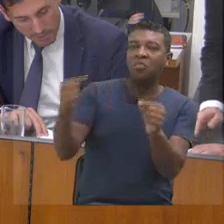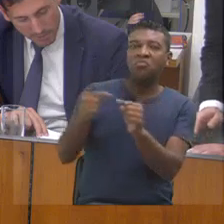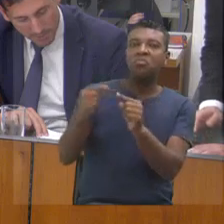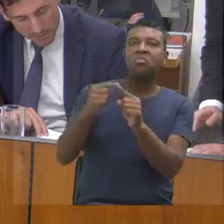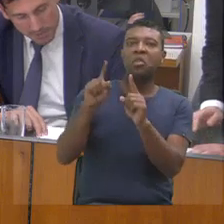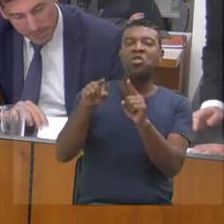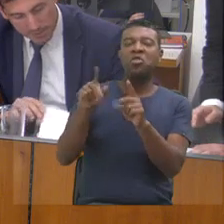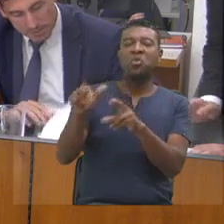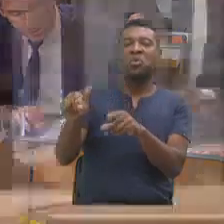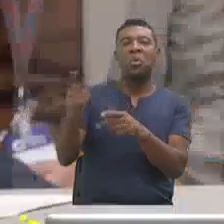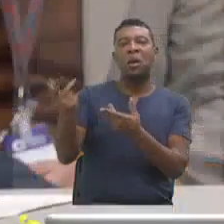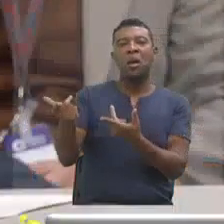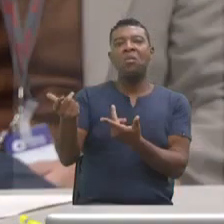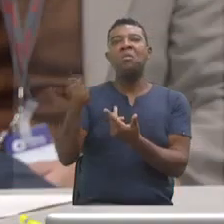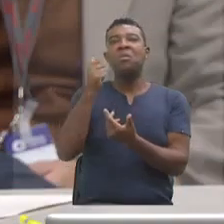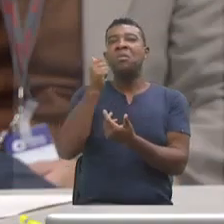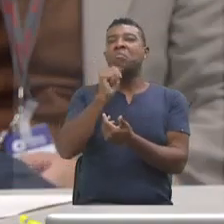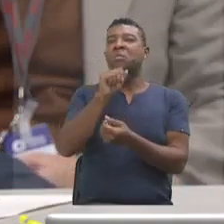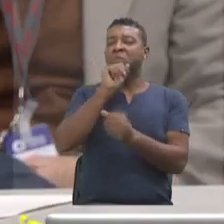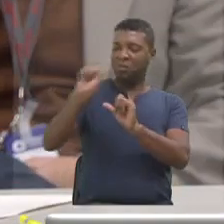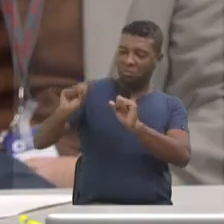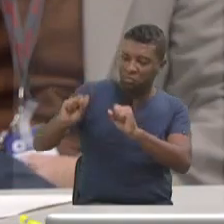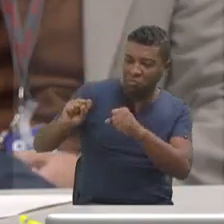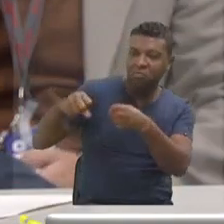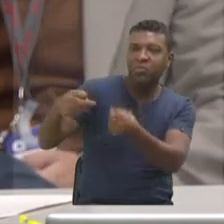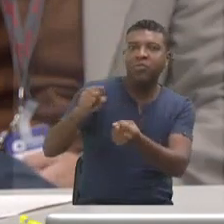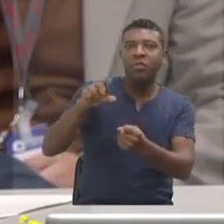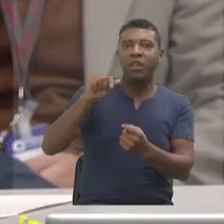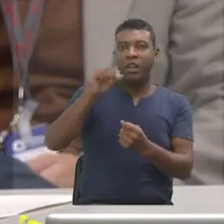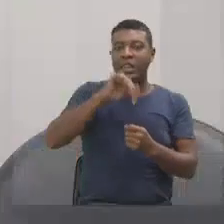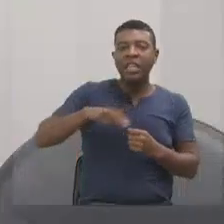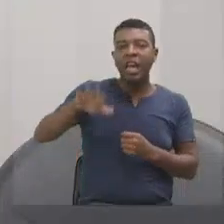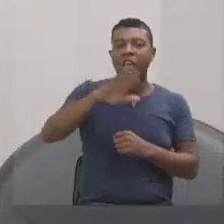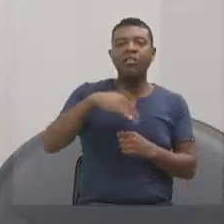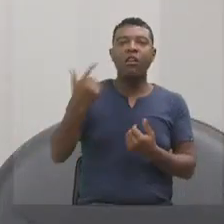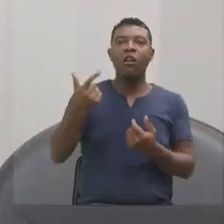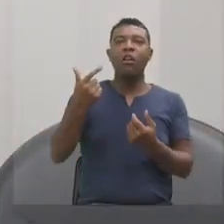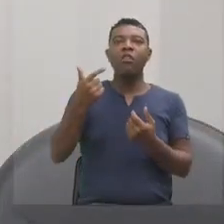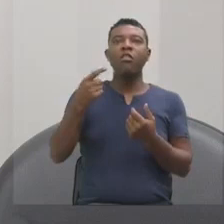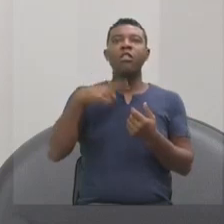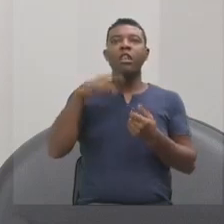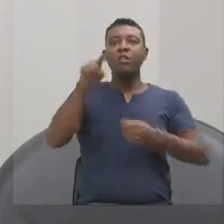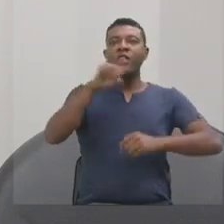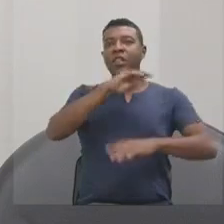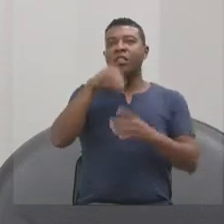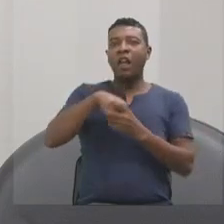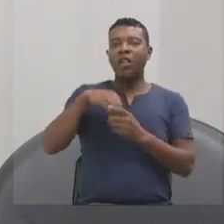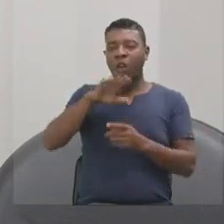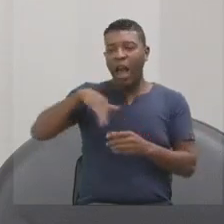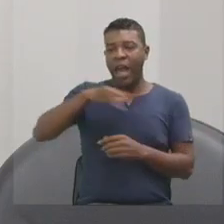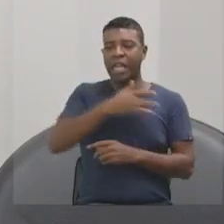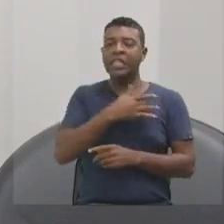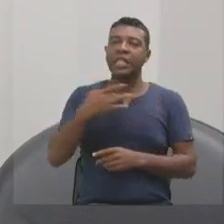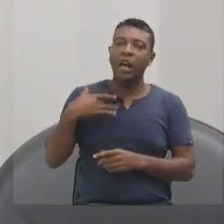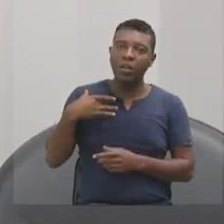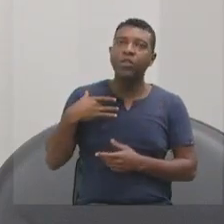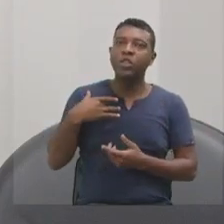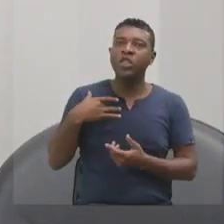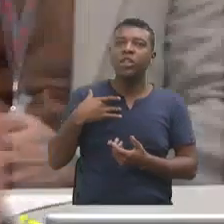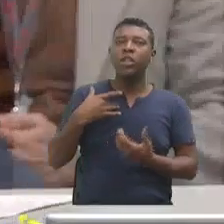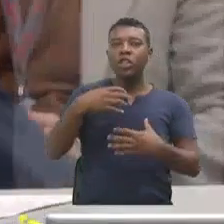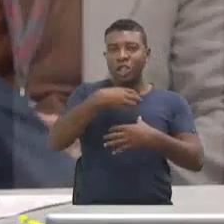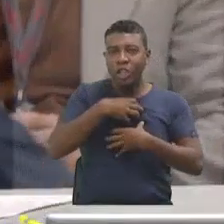defesa então é importante para todo aquele território ter você nessa bandeira da saúde sempre forma muito muito